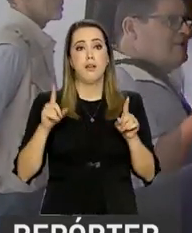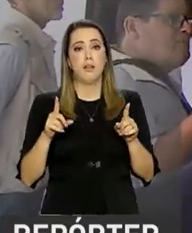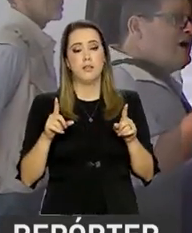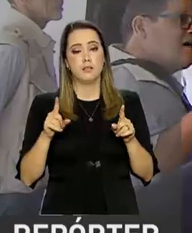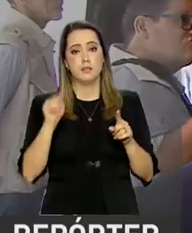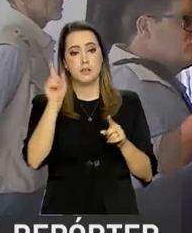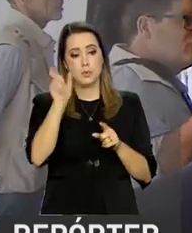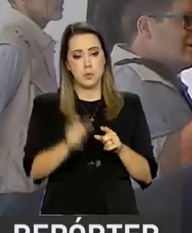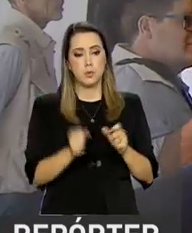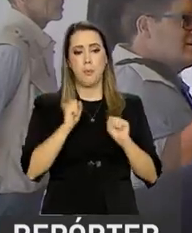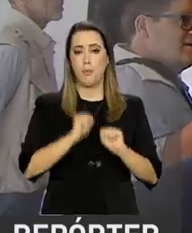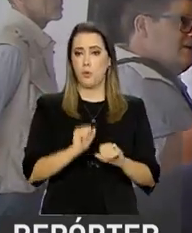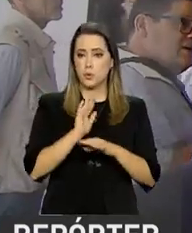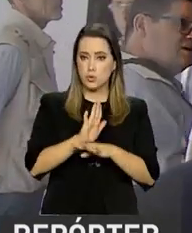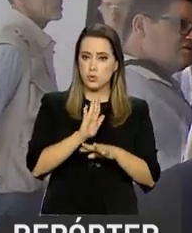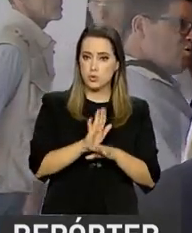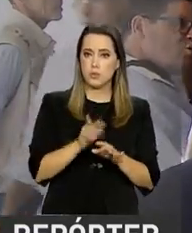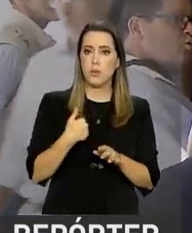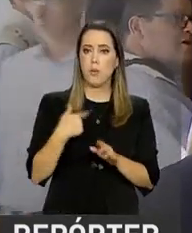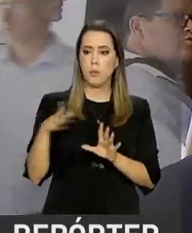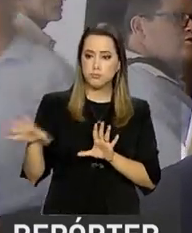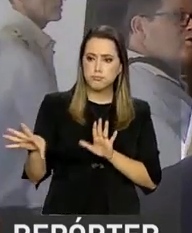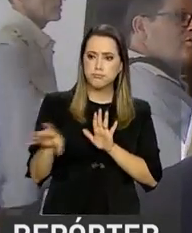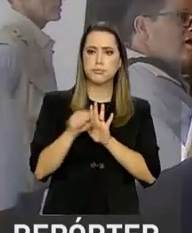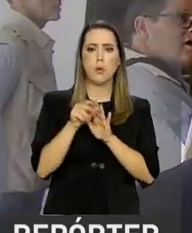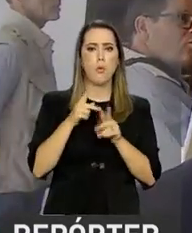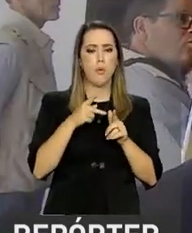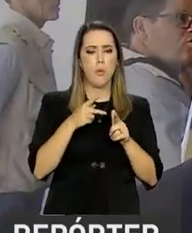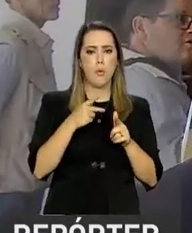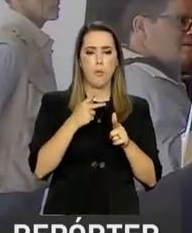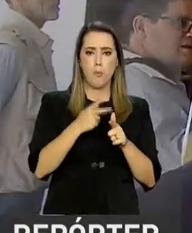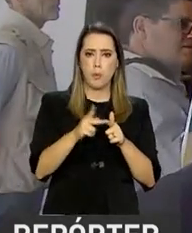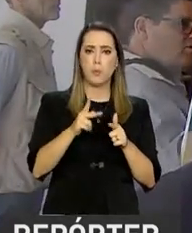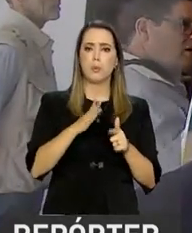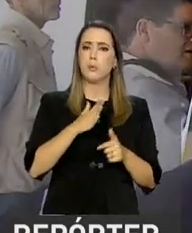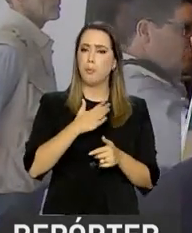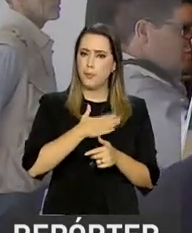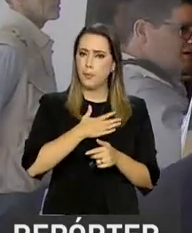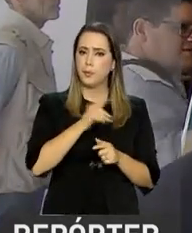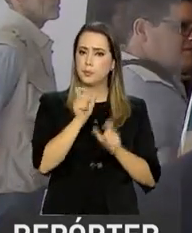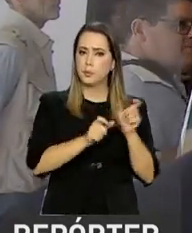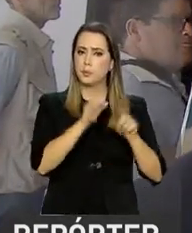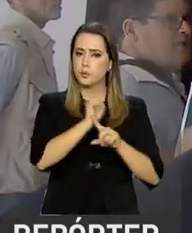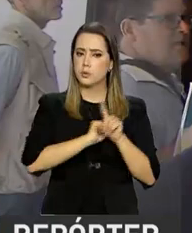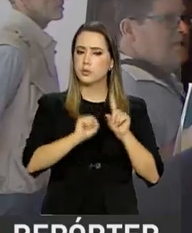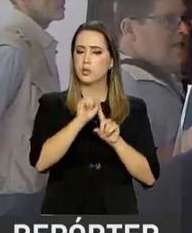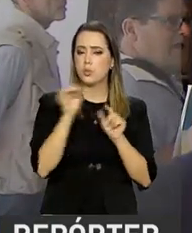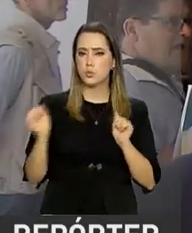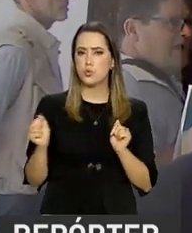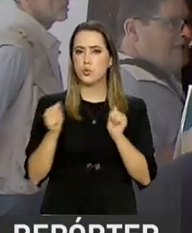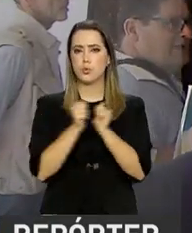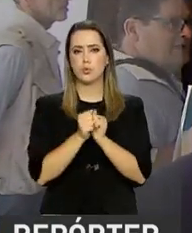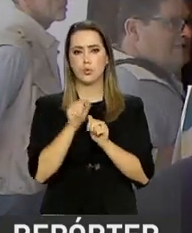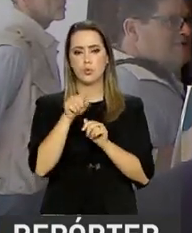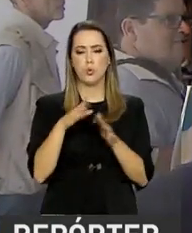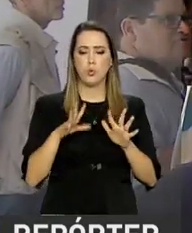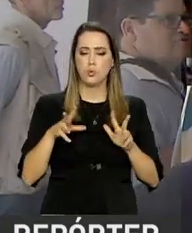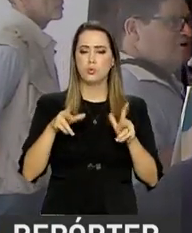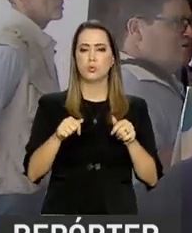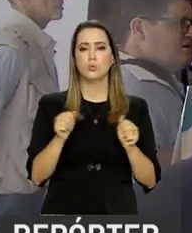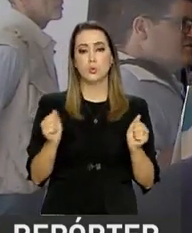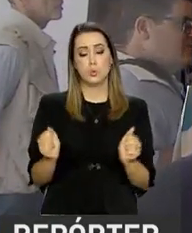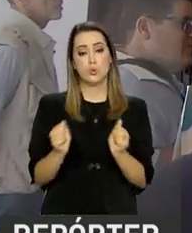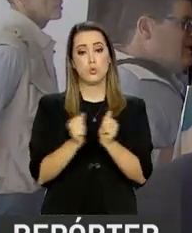colaborar, que ele é impotente. Na verdade, não é isso. É muito importante que haja o envolvimento da sociedade para que a gente possa, de um modo geral,